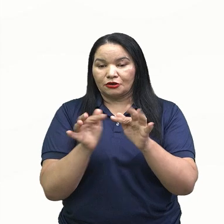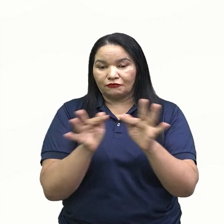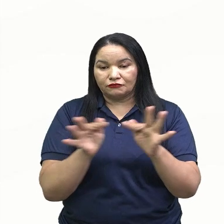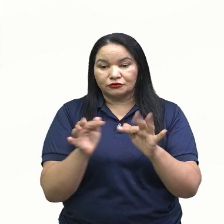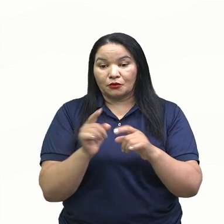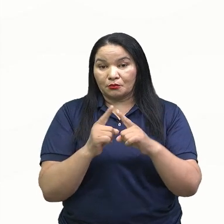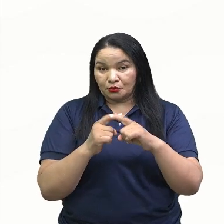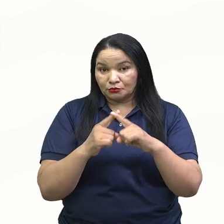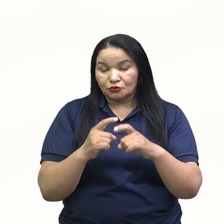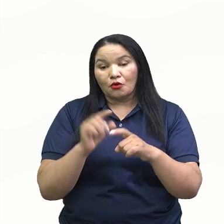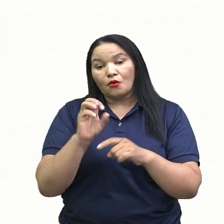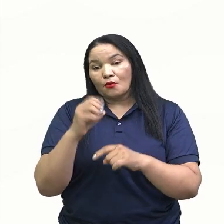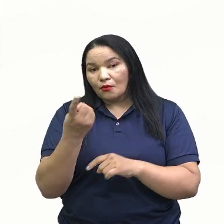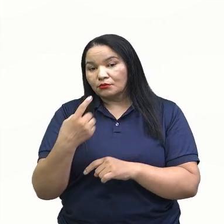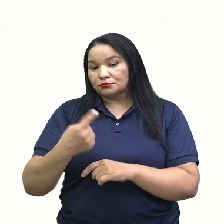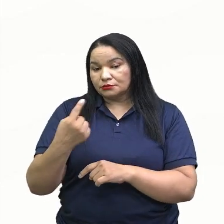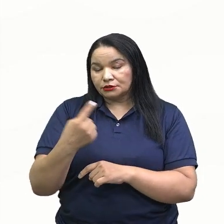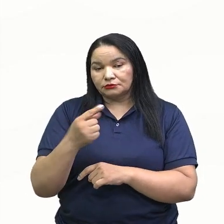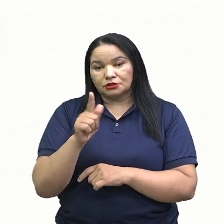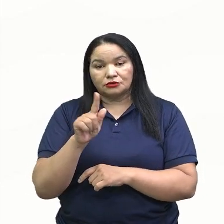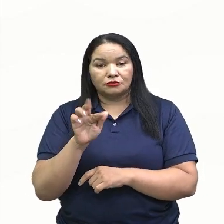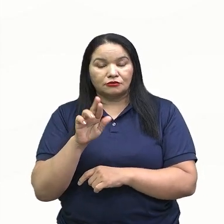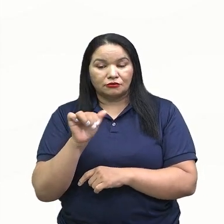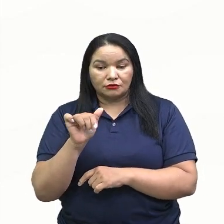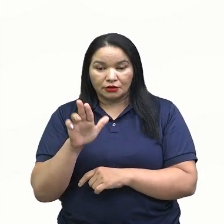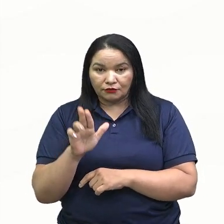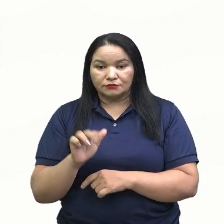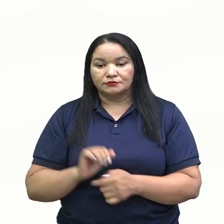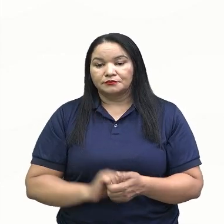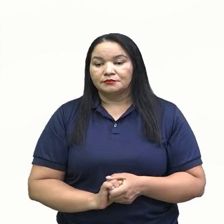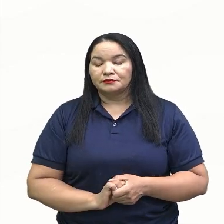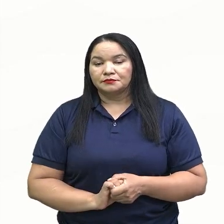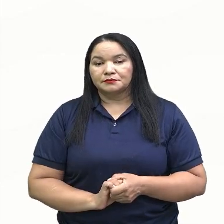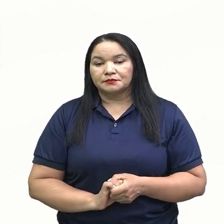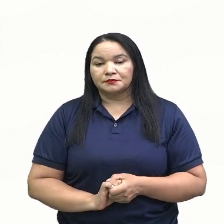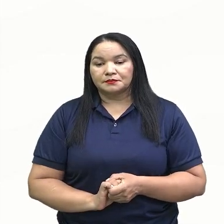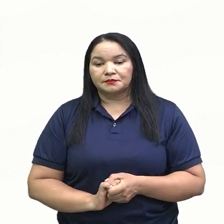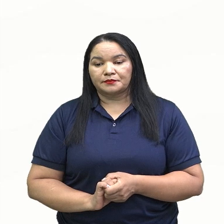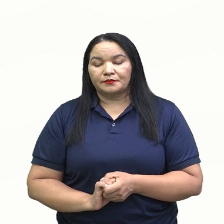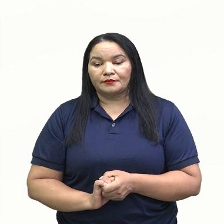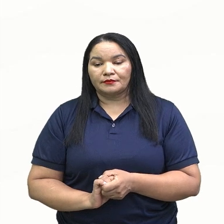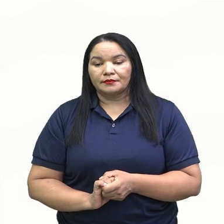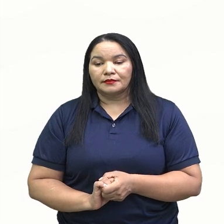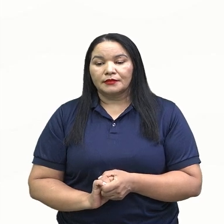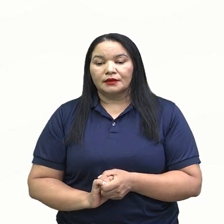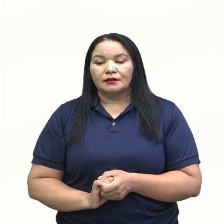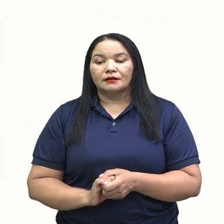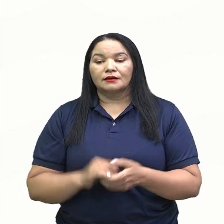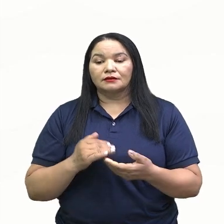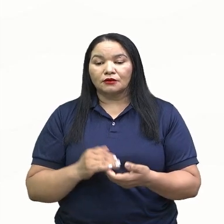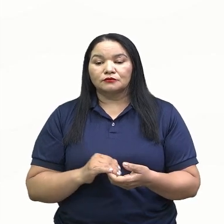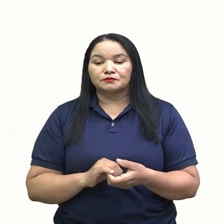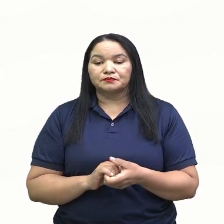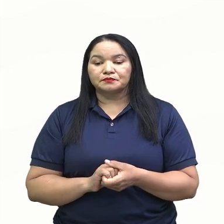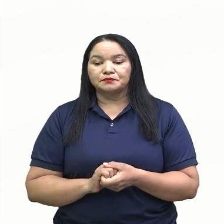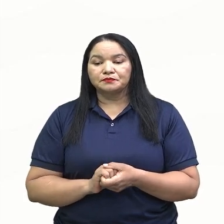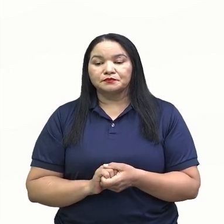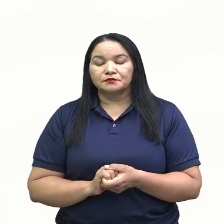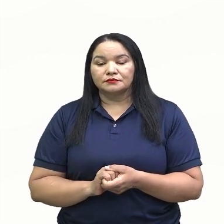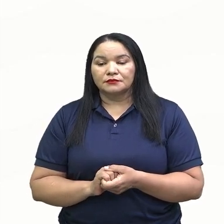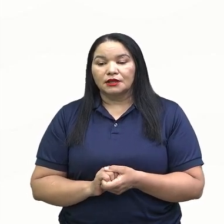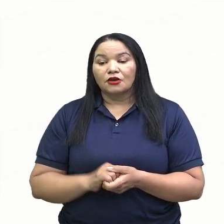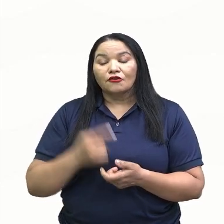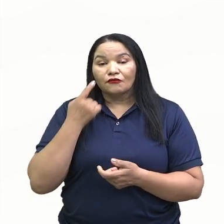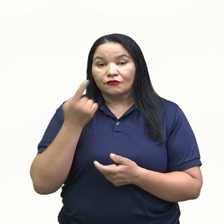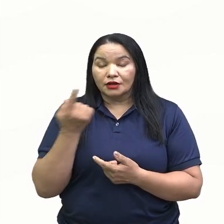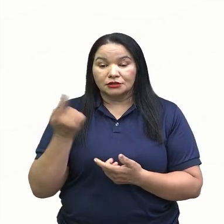ou função do primeiro grau, como aí os livros de matemática colocam. O coeficiente a é o que aparece aí na frente